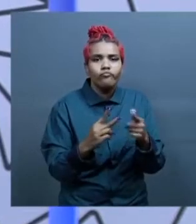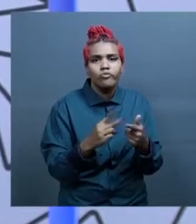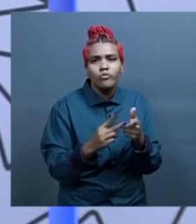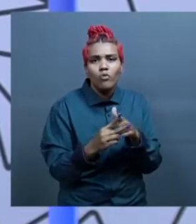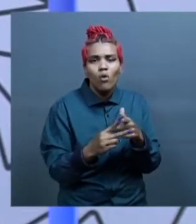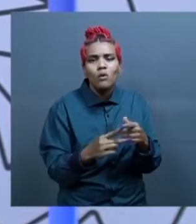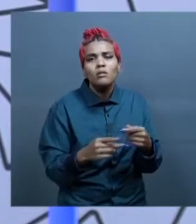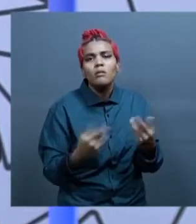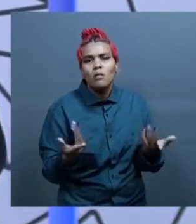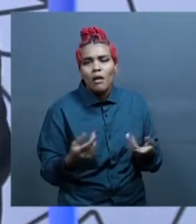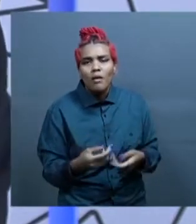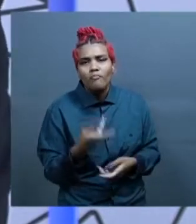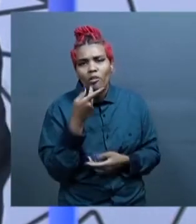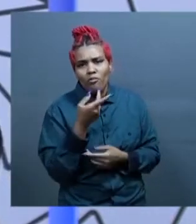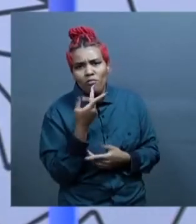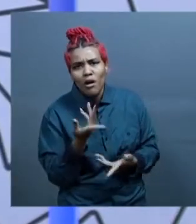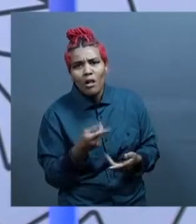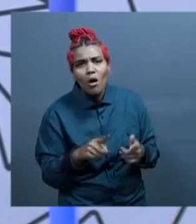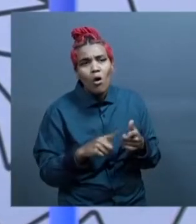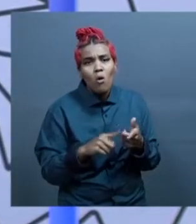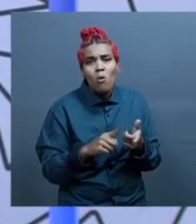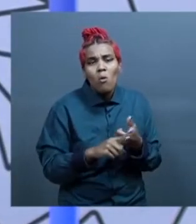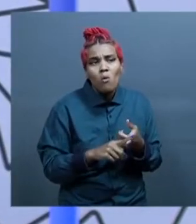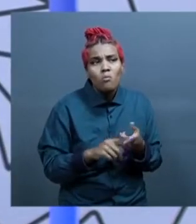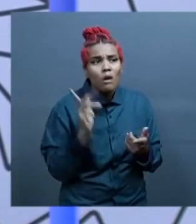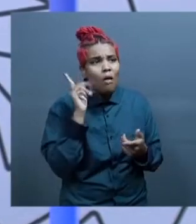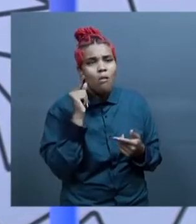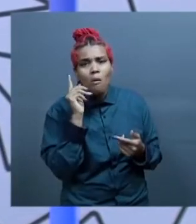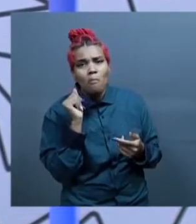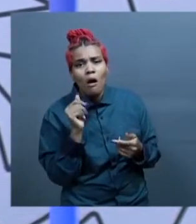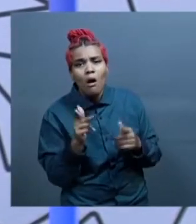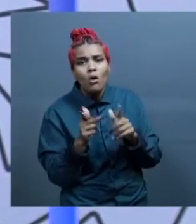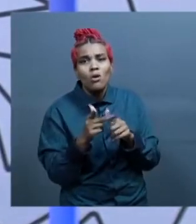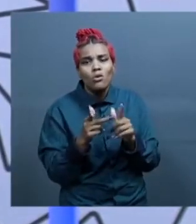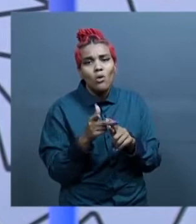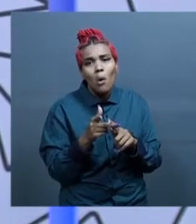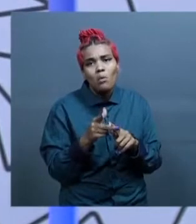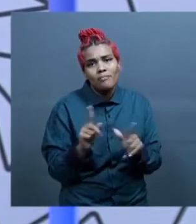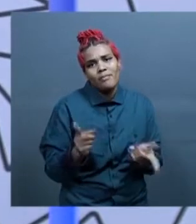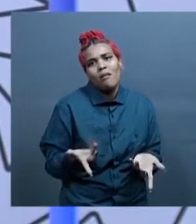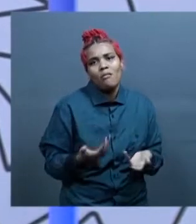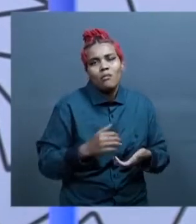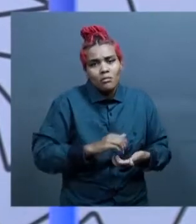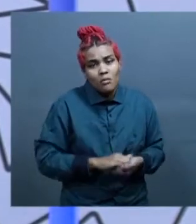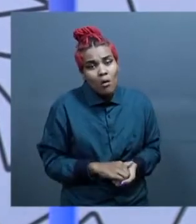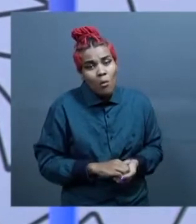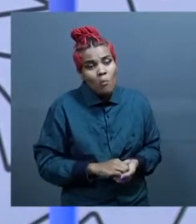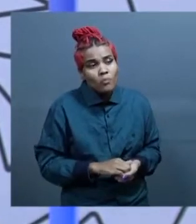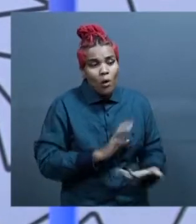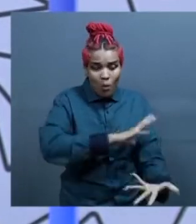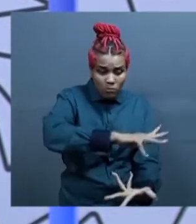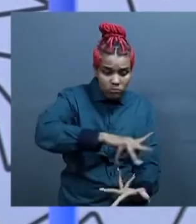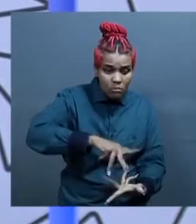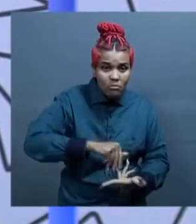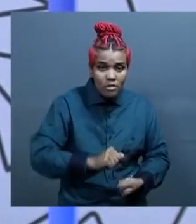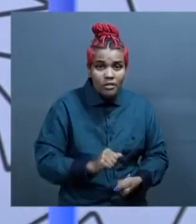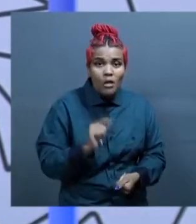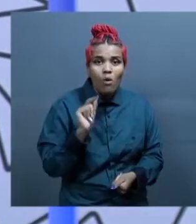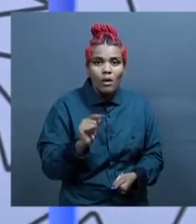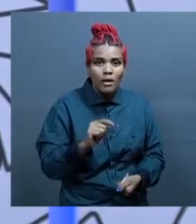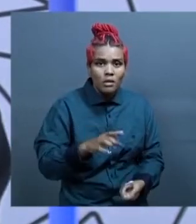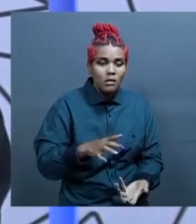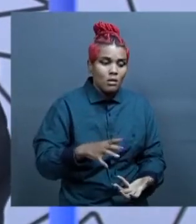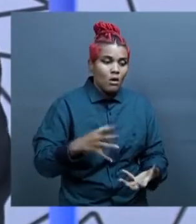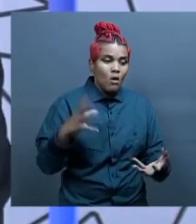discutir seu crescimento não são causas naturais ou conclusão drogas mas nós não discutimos que o planeta está realmente crescendo hoje nós temos praticamente